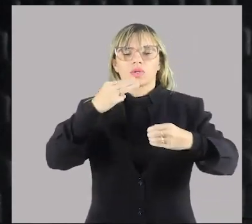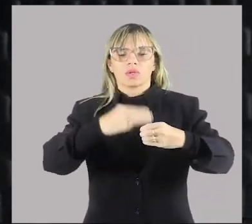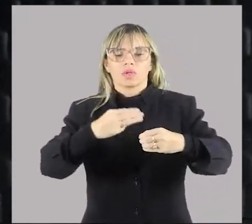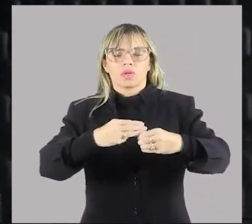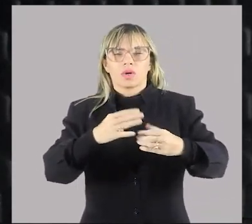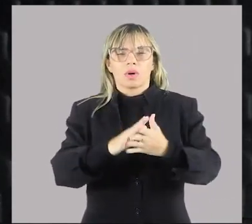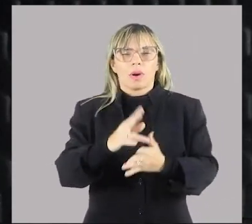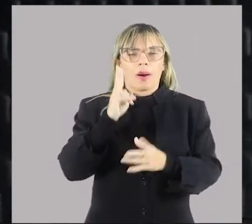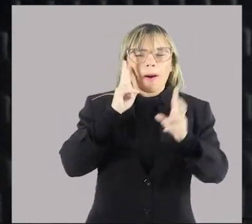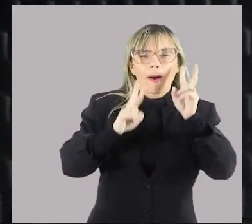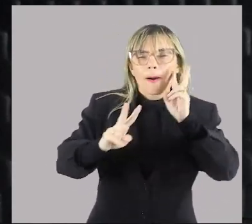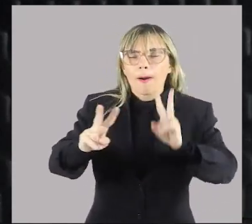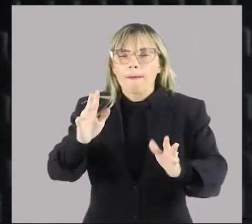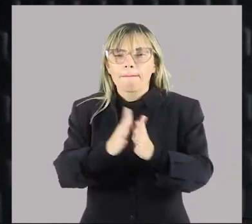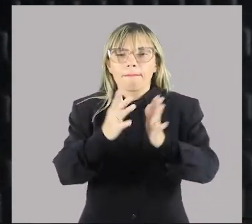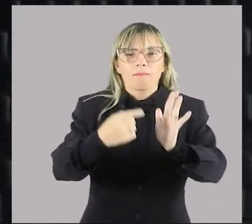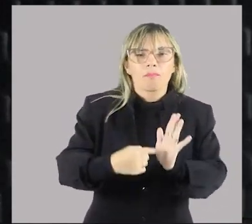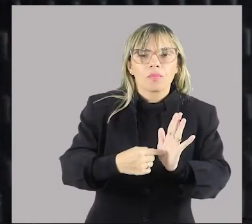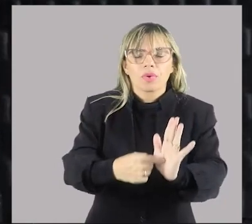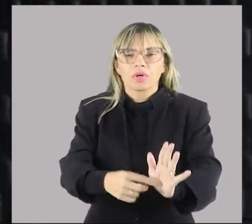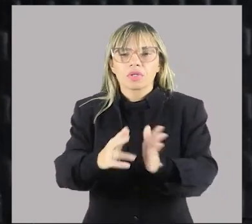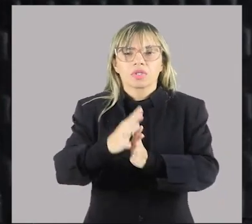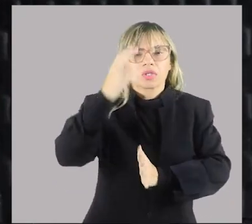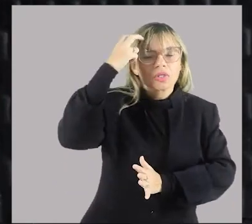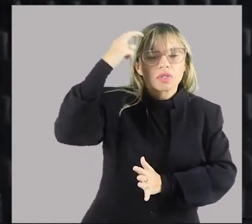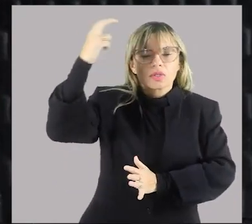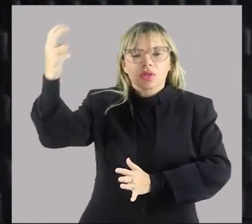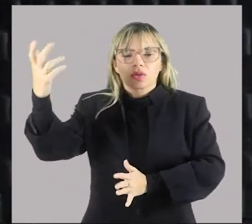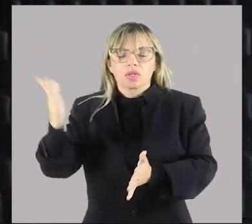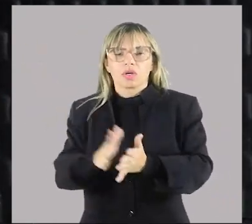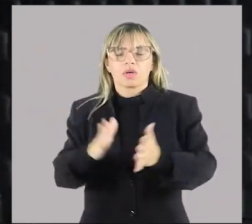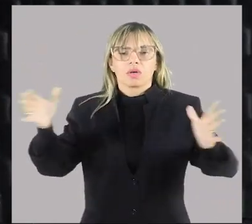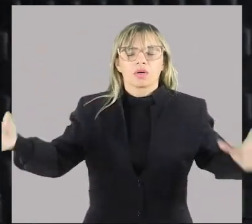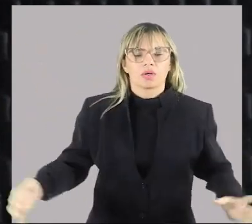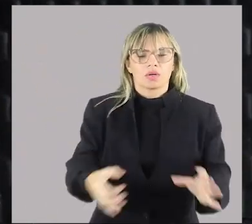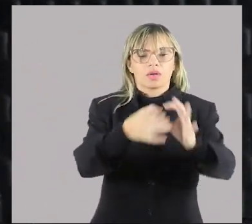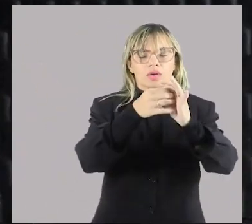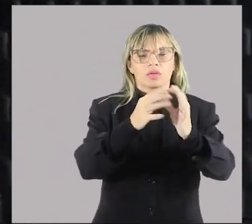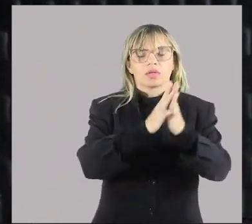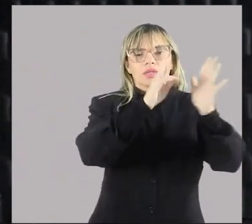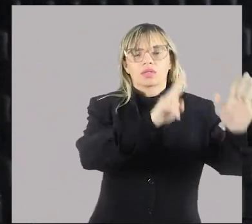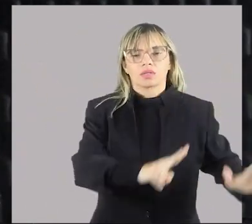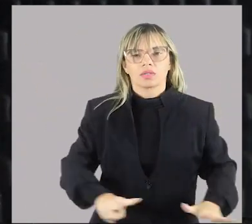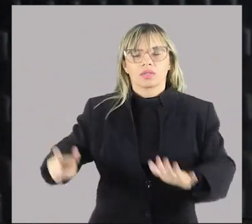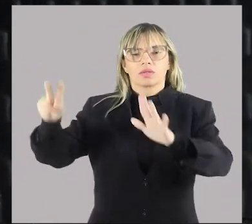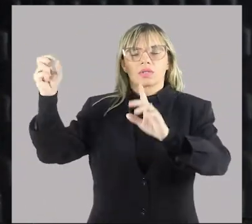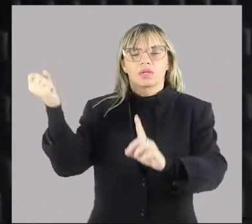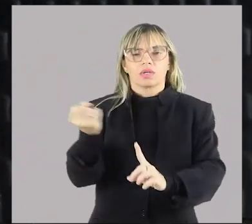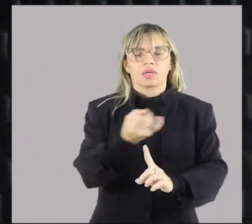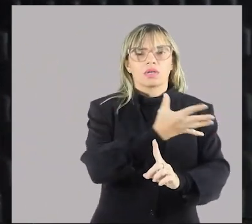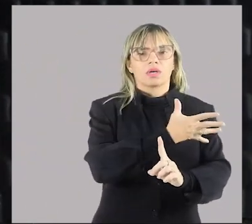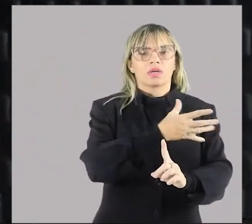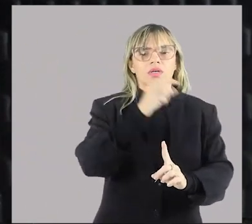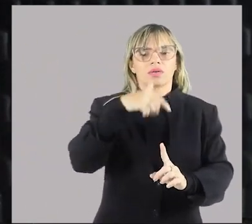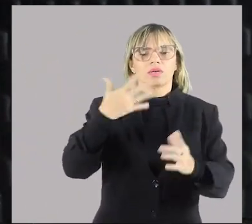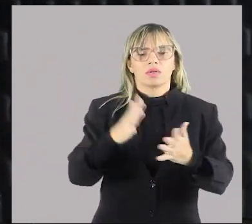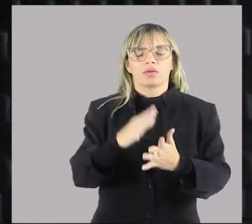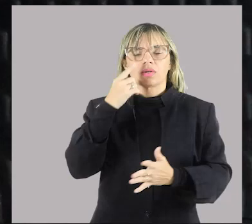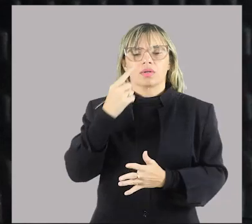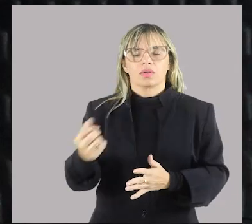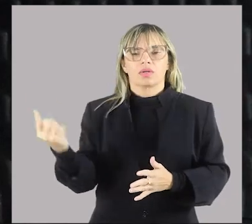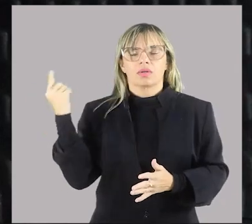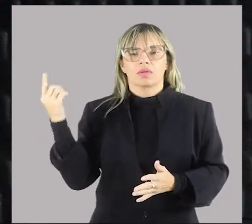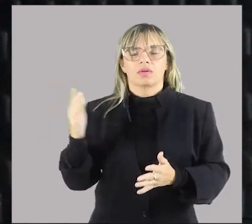a apresentação desses intelectuais ligados à Semana da Arte Moderna, a reação do público foi